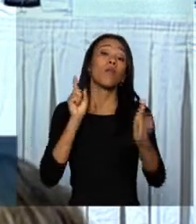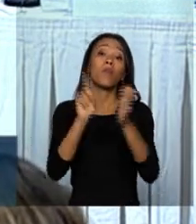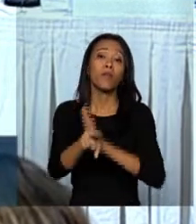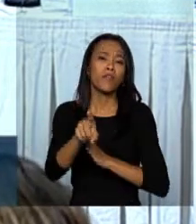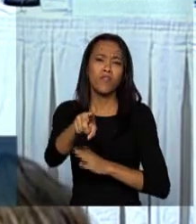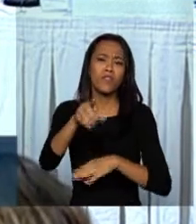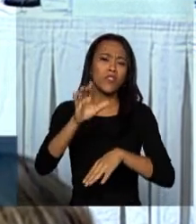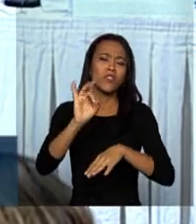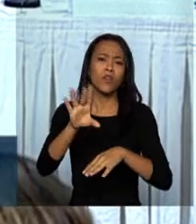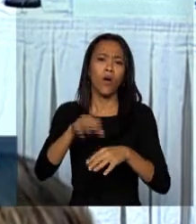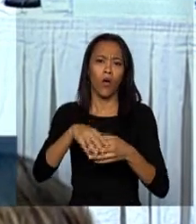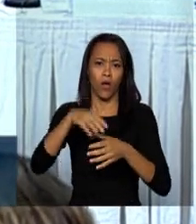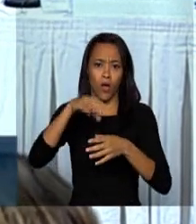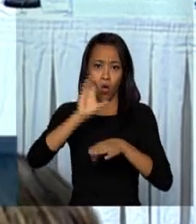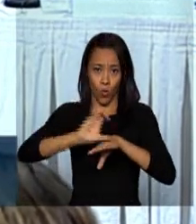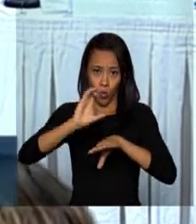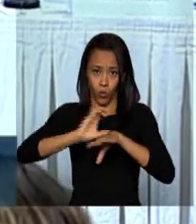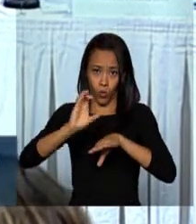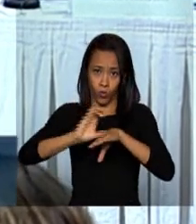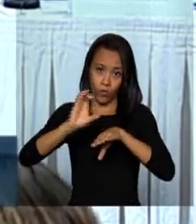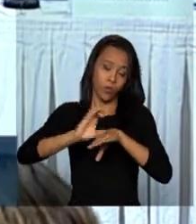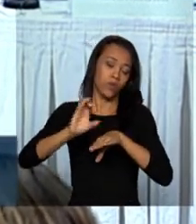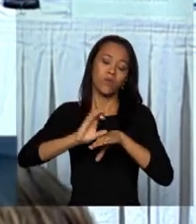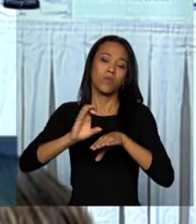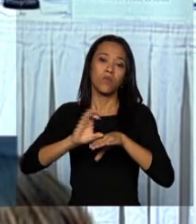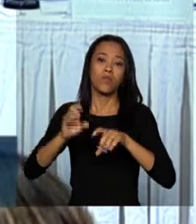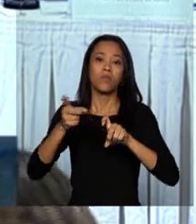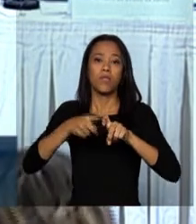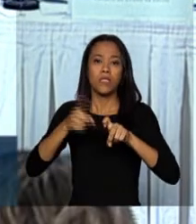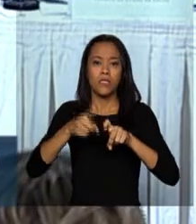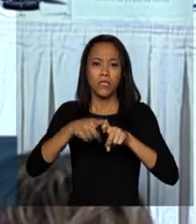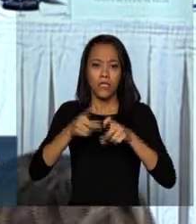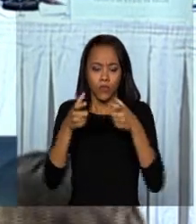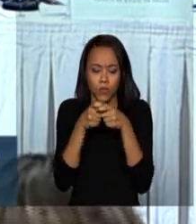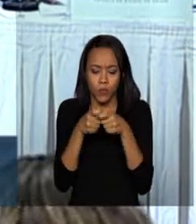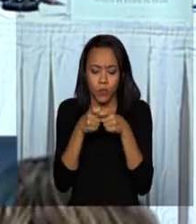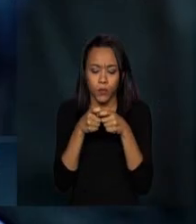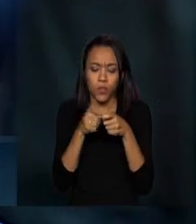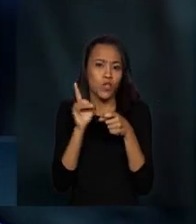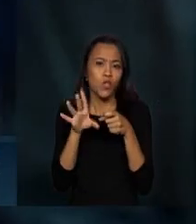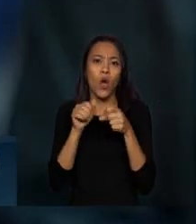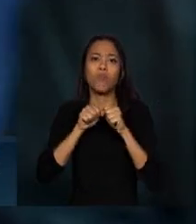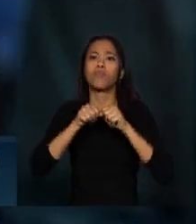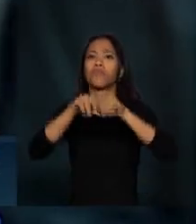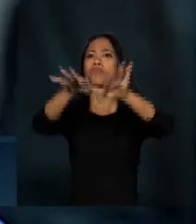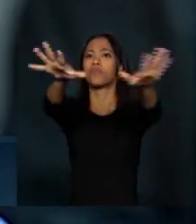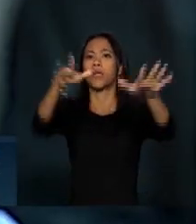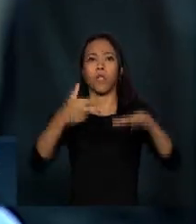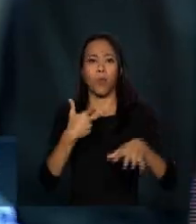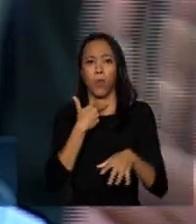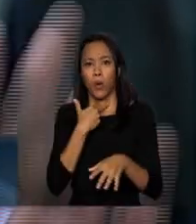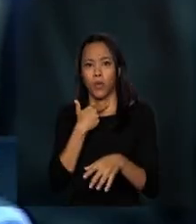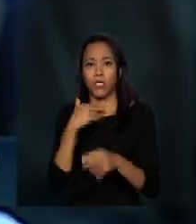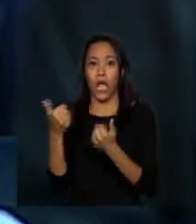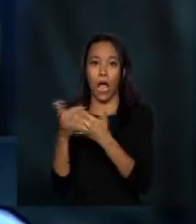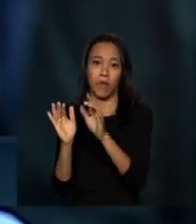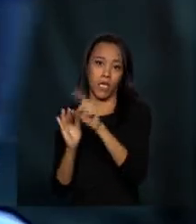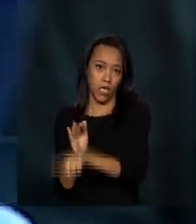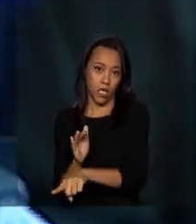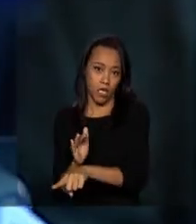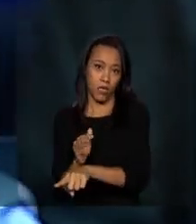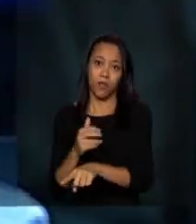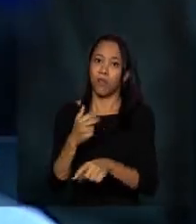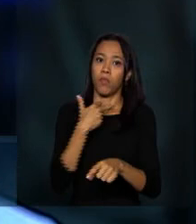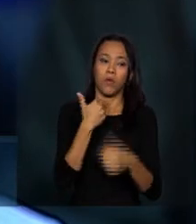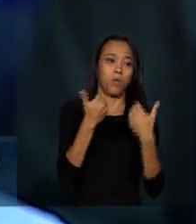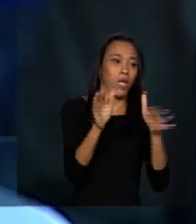apenas descentralizando novas vagas de medicina. Não tem incentivo financeiro. É só dizer, não pode se abrir nessa capital, se pode abrir aqui. Eu